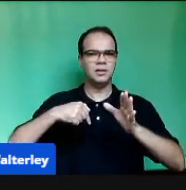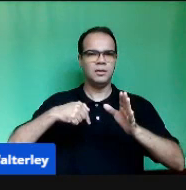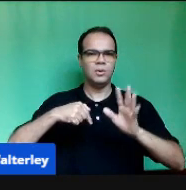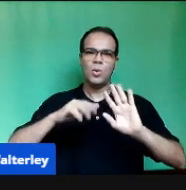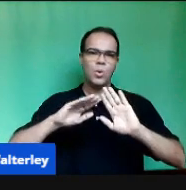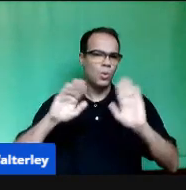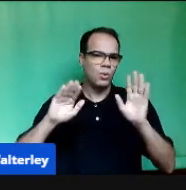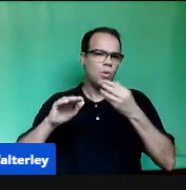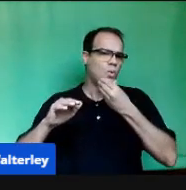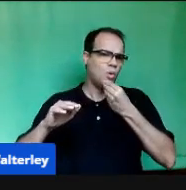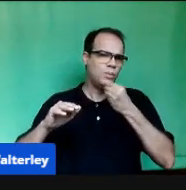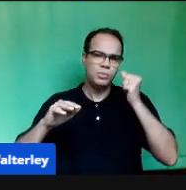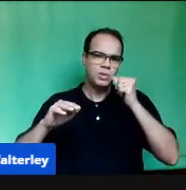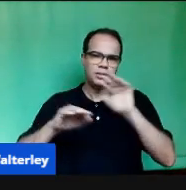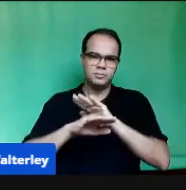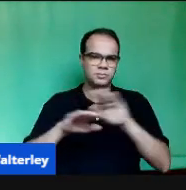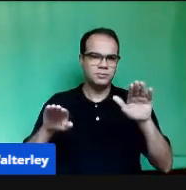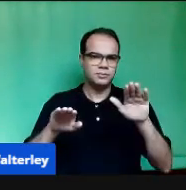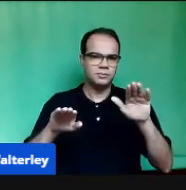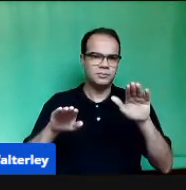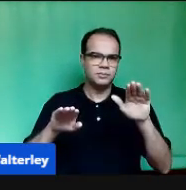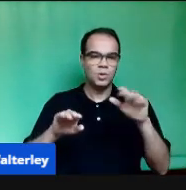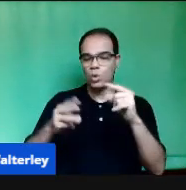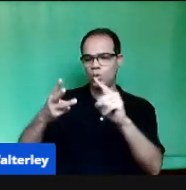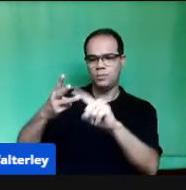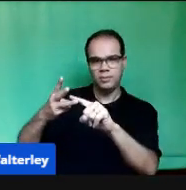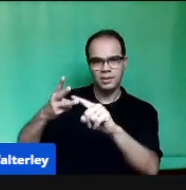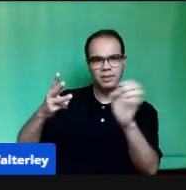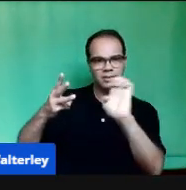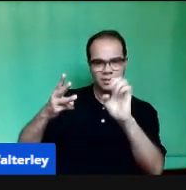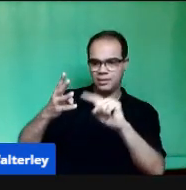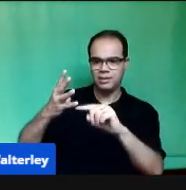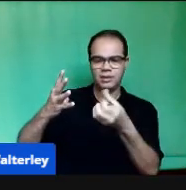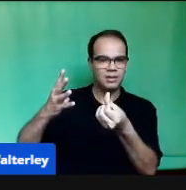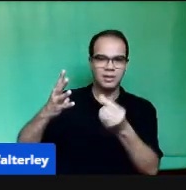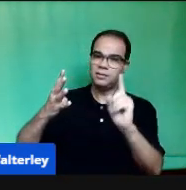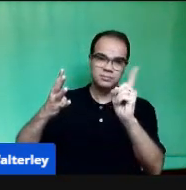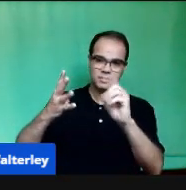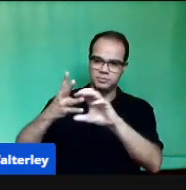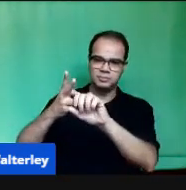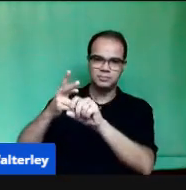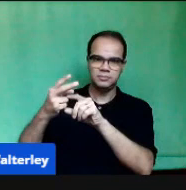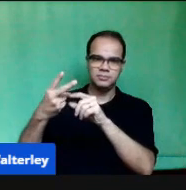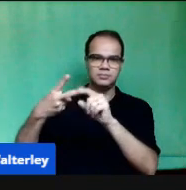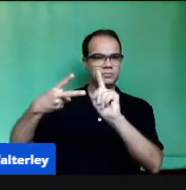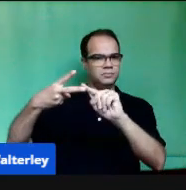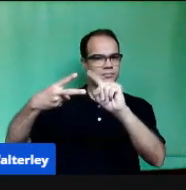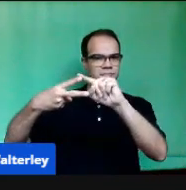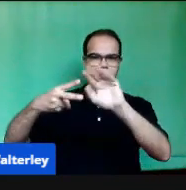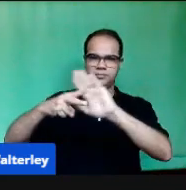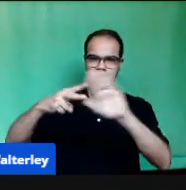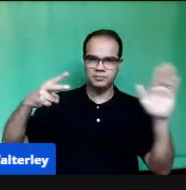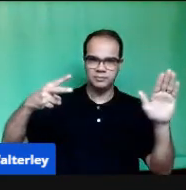Então, gênero é uma construção social. Ser homem, ser mulher varia de acordo com cada sociedade, com cada